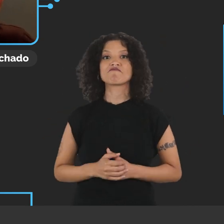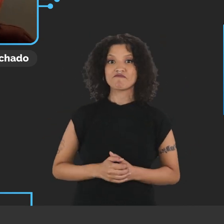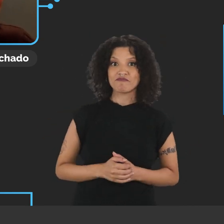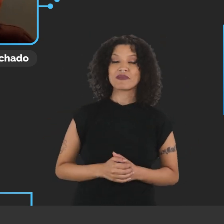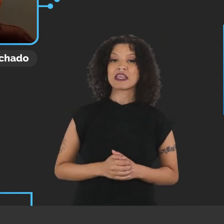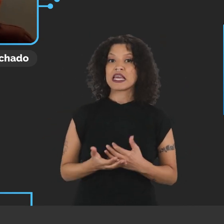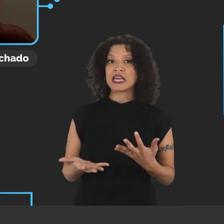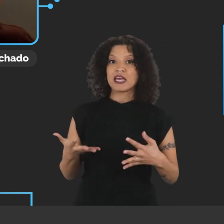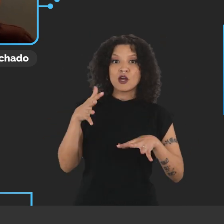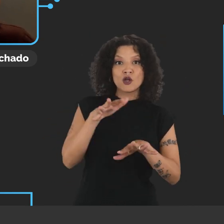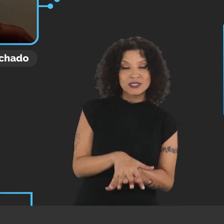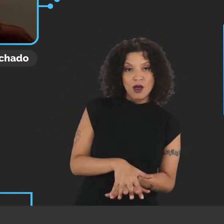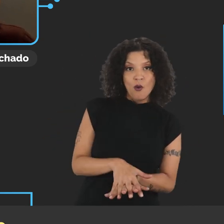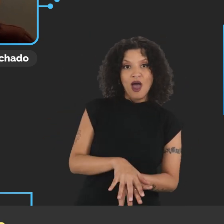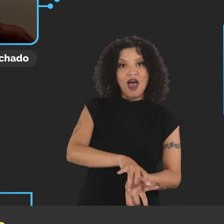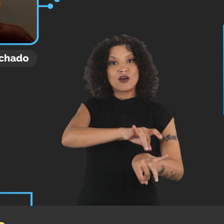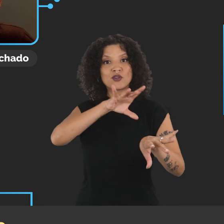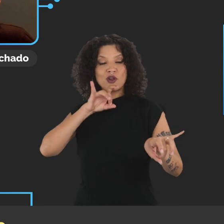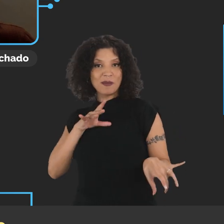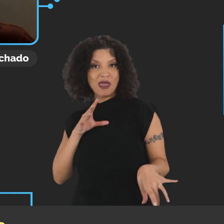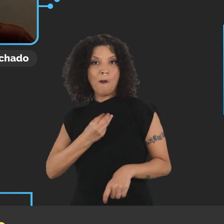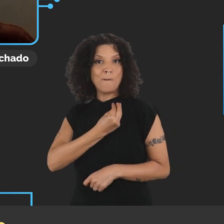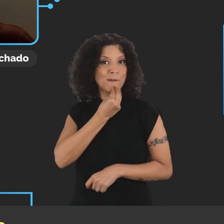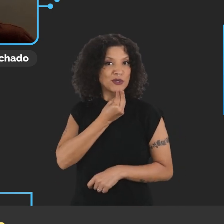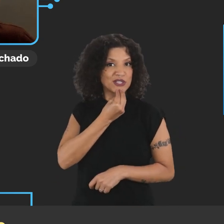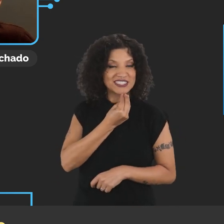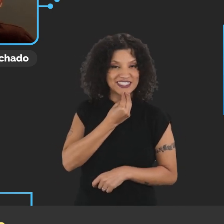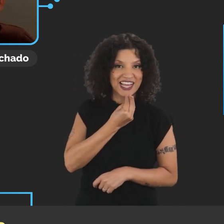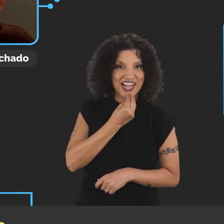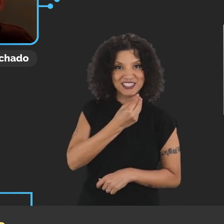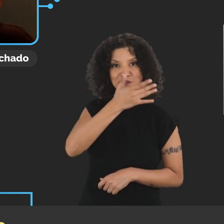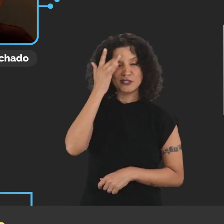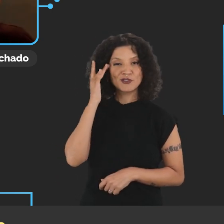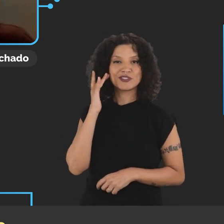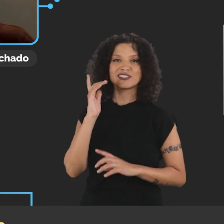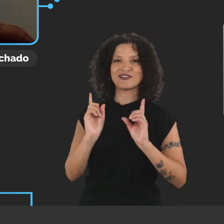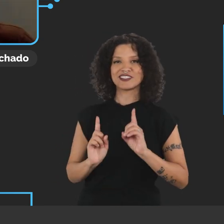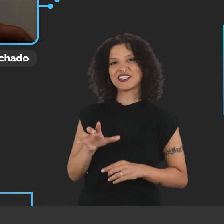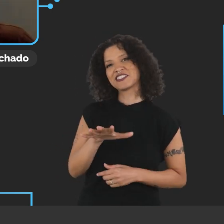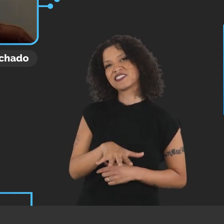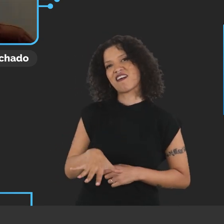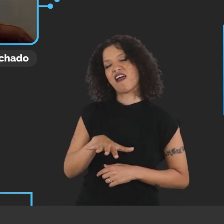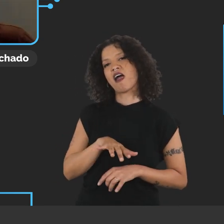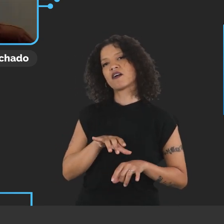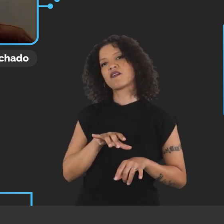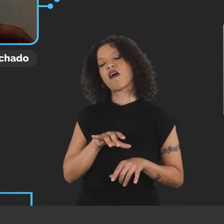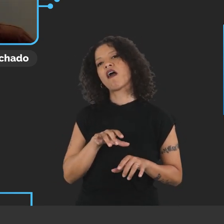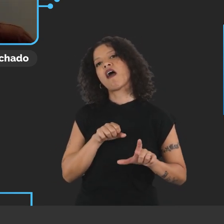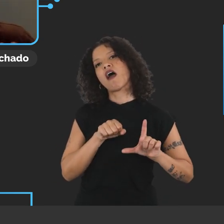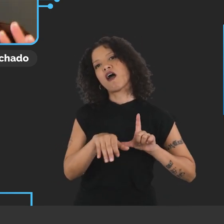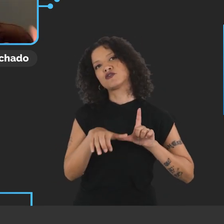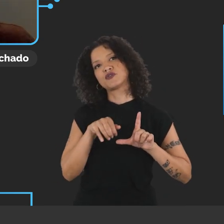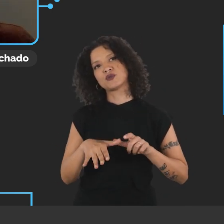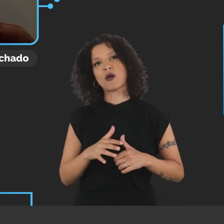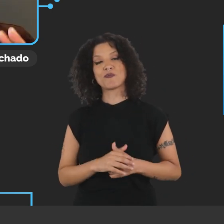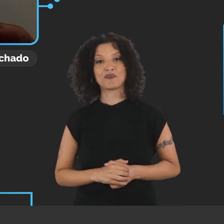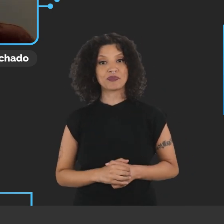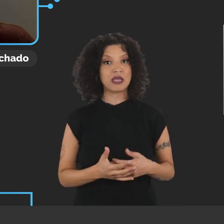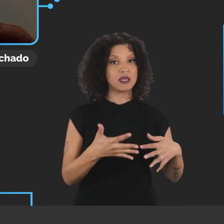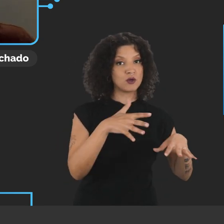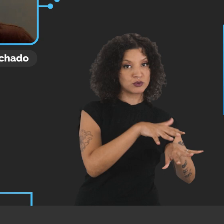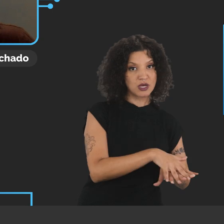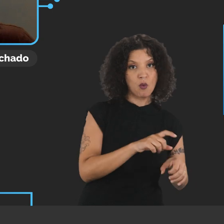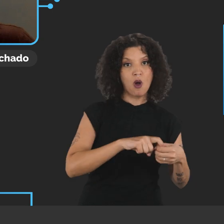com vocês, inclusão, autonomia e oportunidade para pessoas com deficiência no mercado audiovisual. Eu aproveitei essas